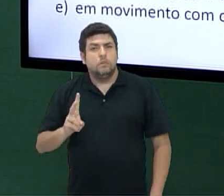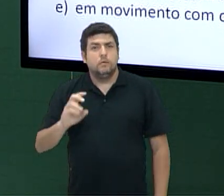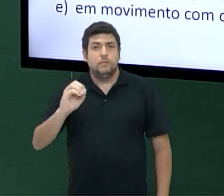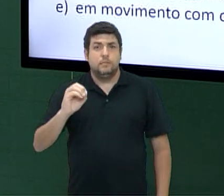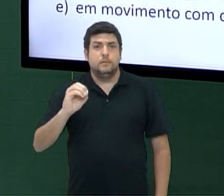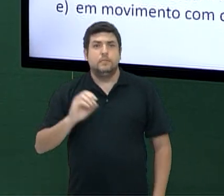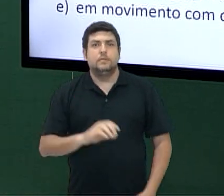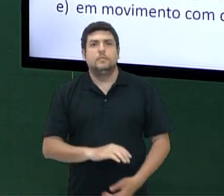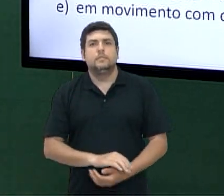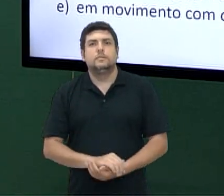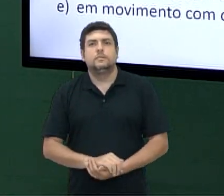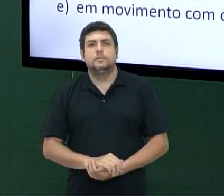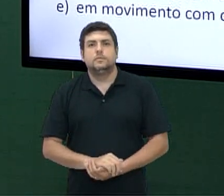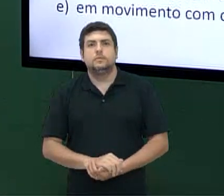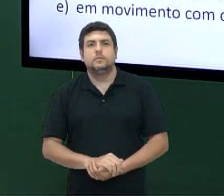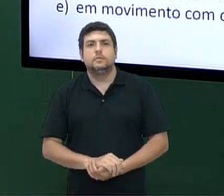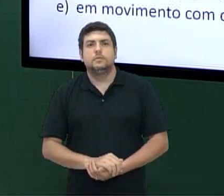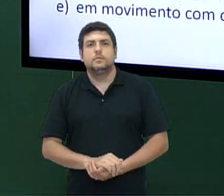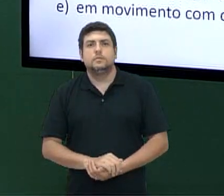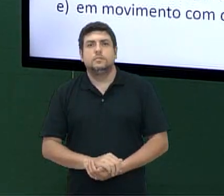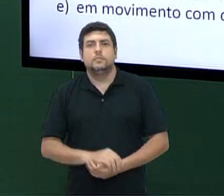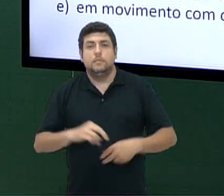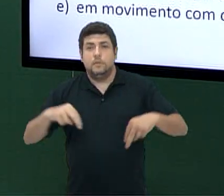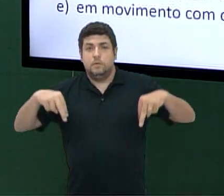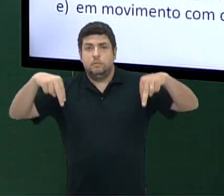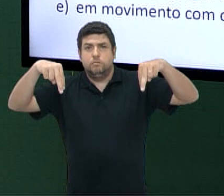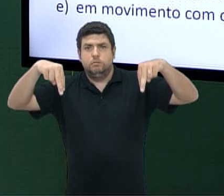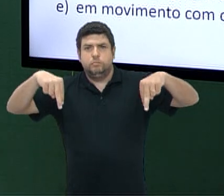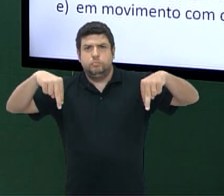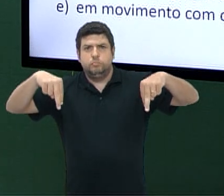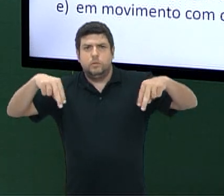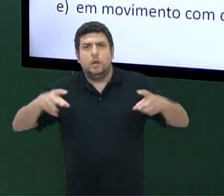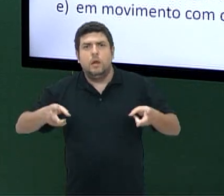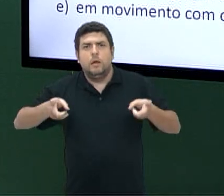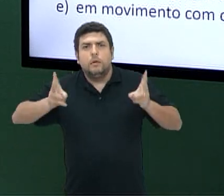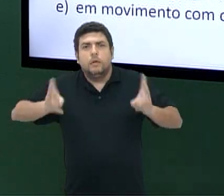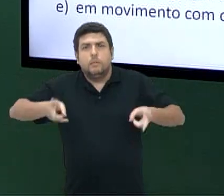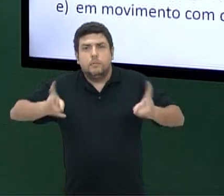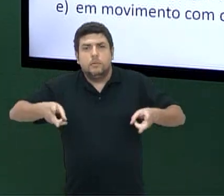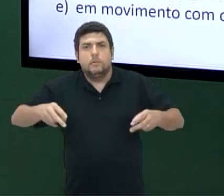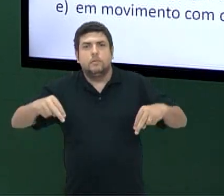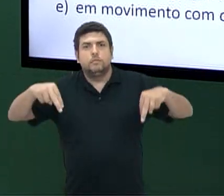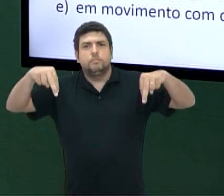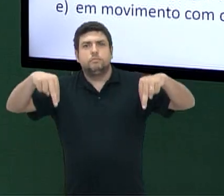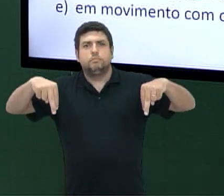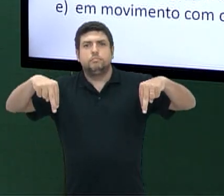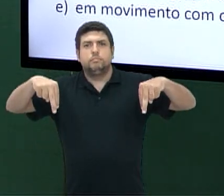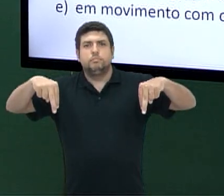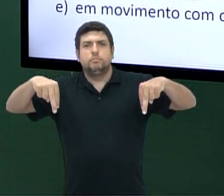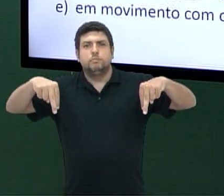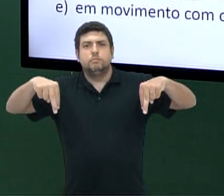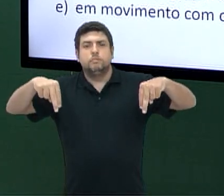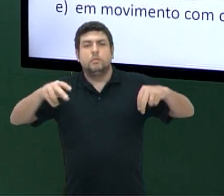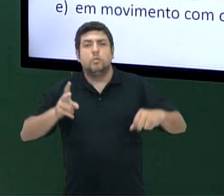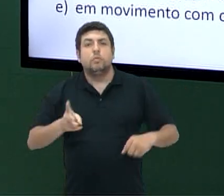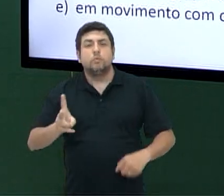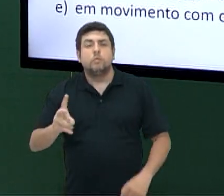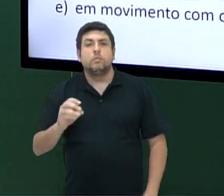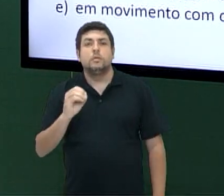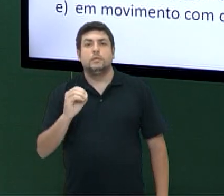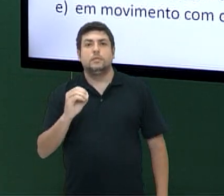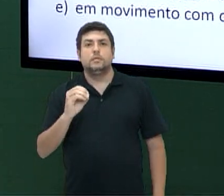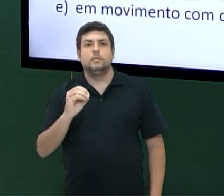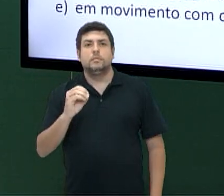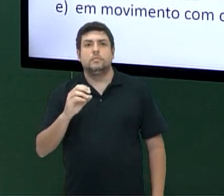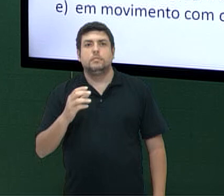antes, a quantidade de movimento se conserva. E ela, a quantidade de movimento é vetorial. Então, a única forma disso aqui se